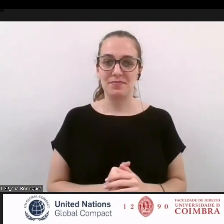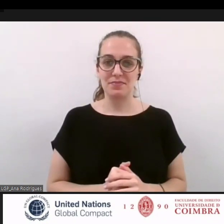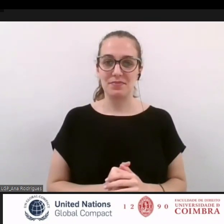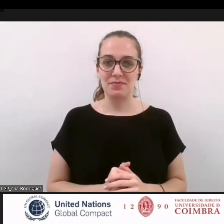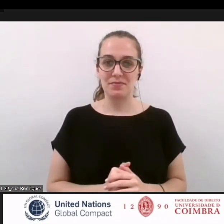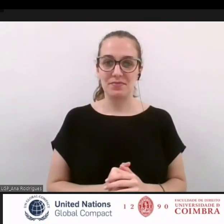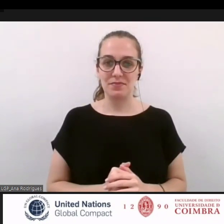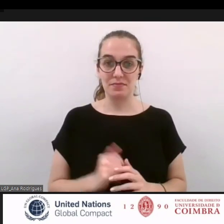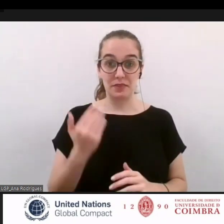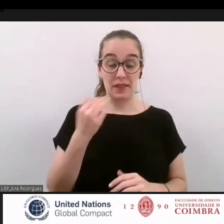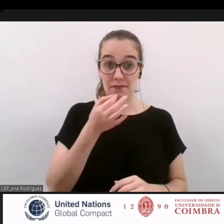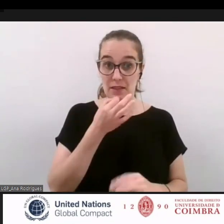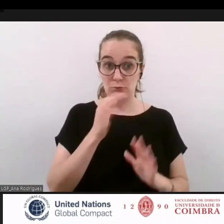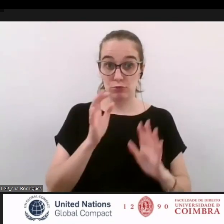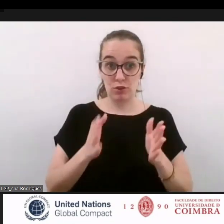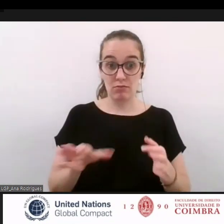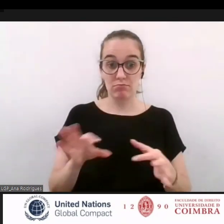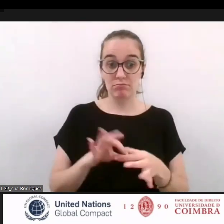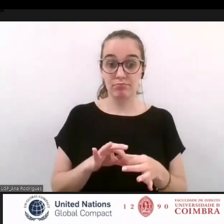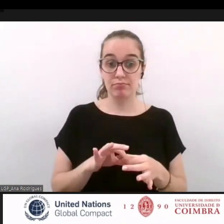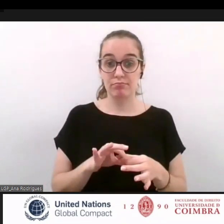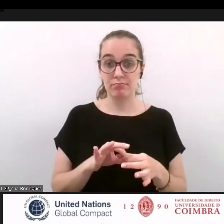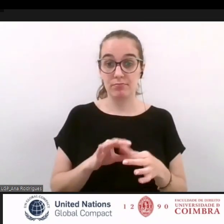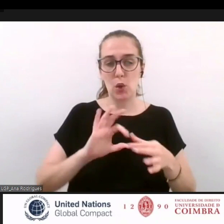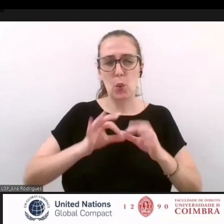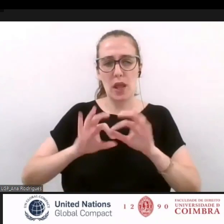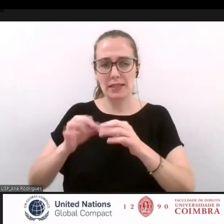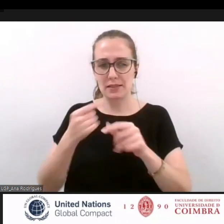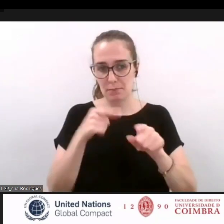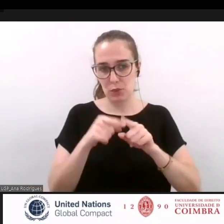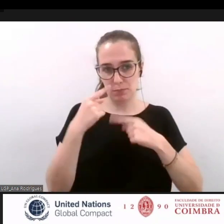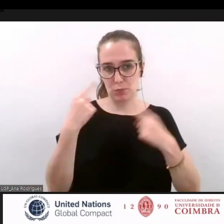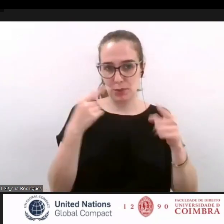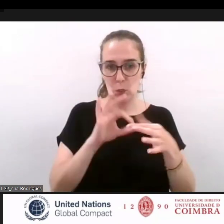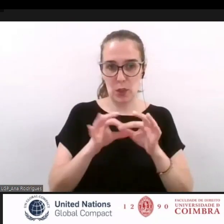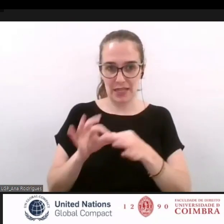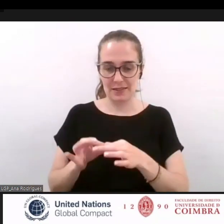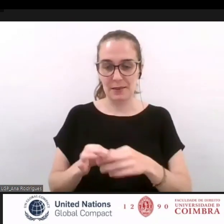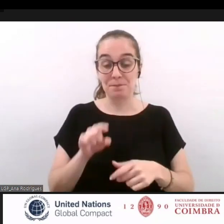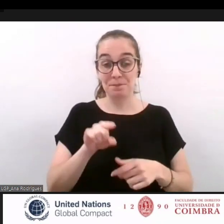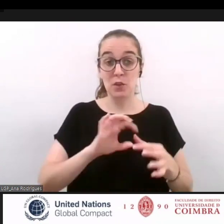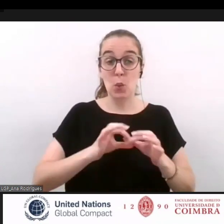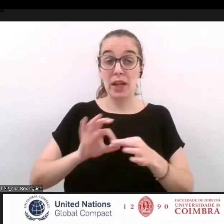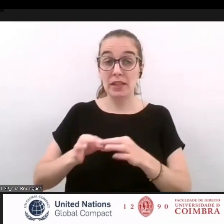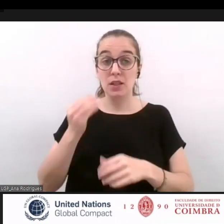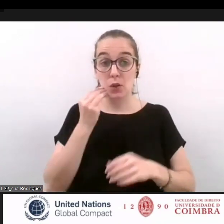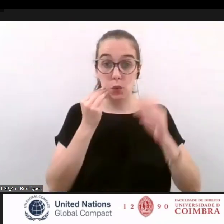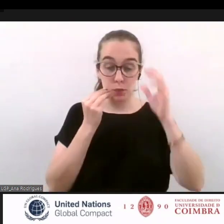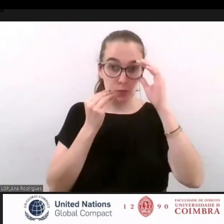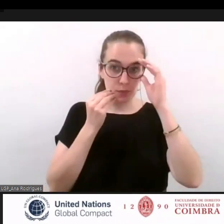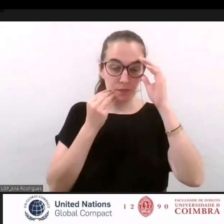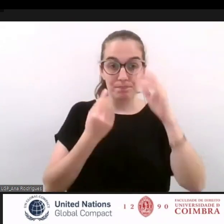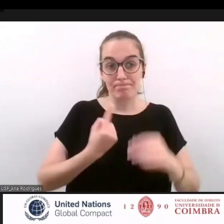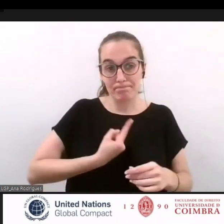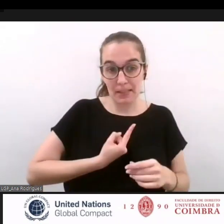Nós já aqui abordamos a questão da coerência das políticas públicas. Esta coerência exige uma visão e